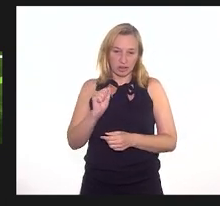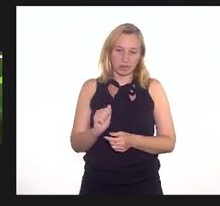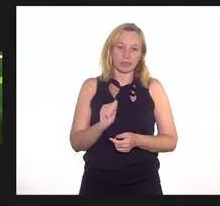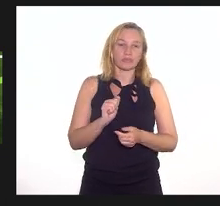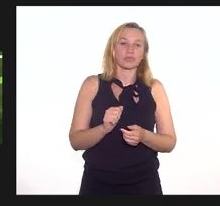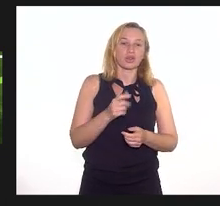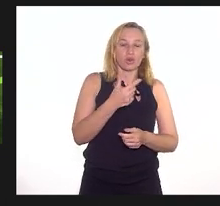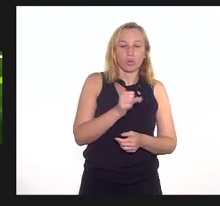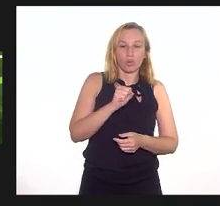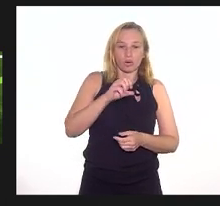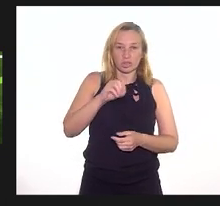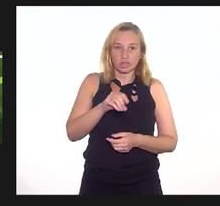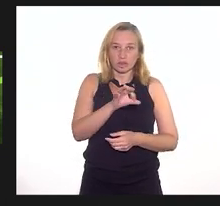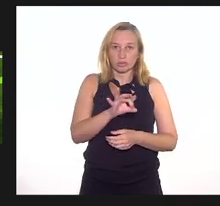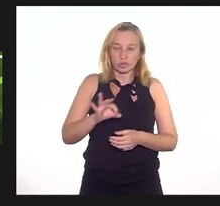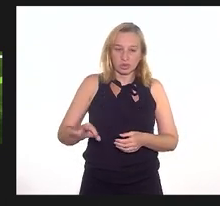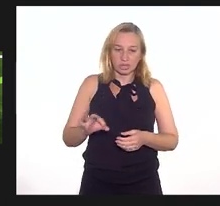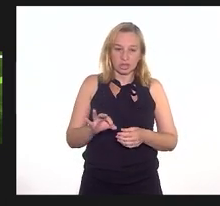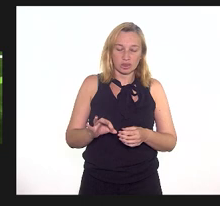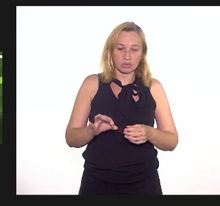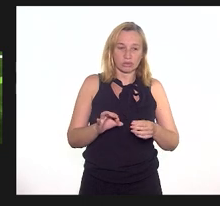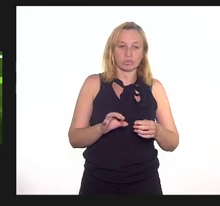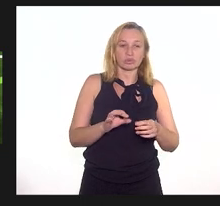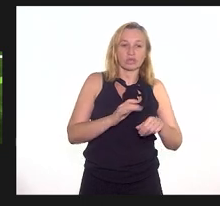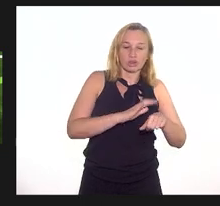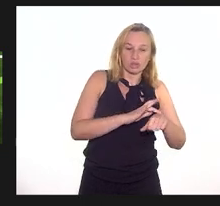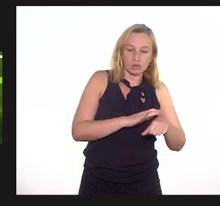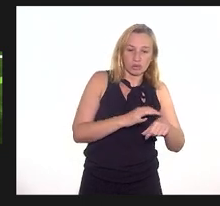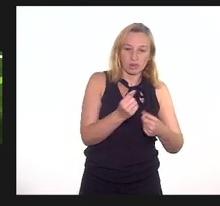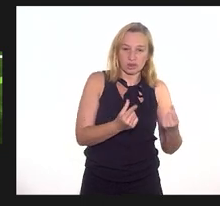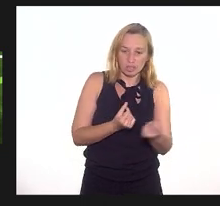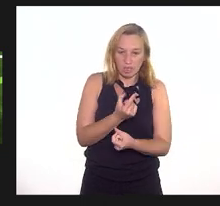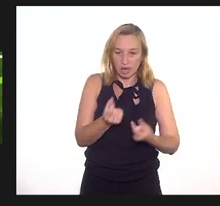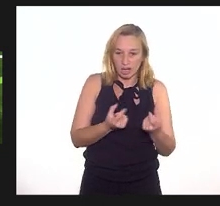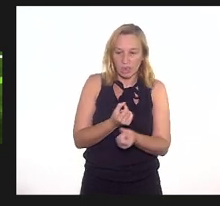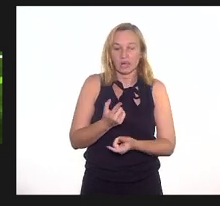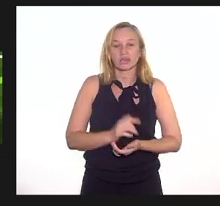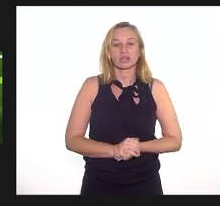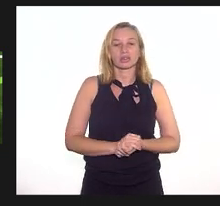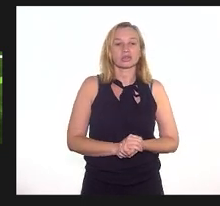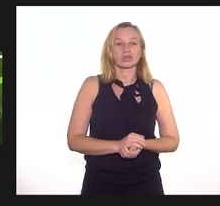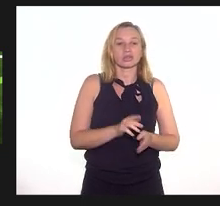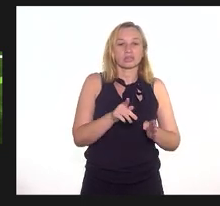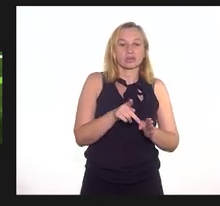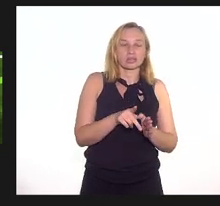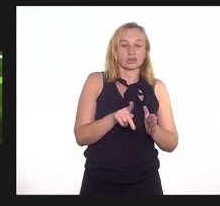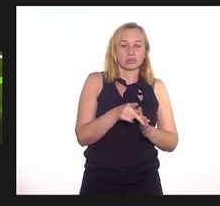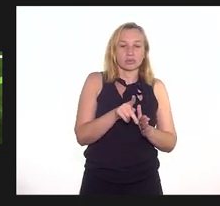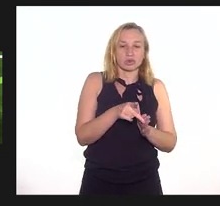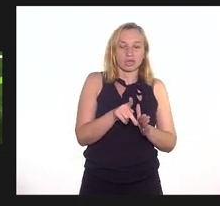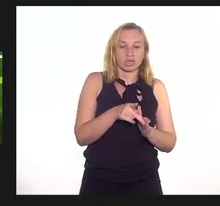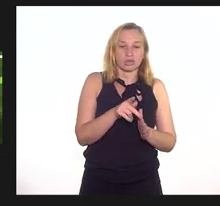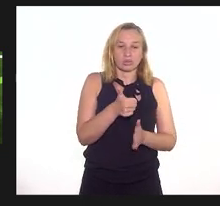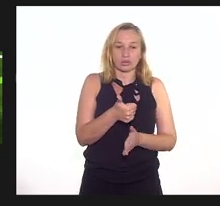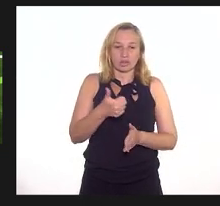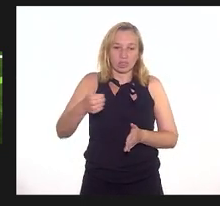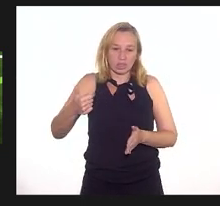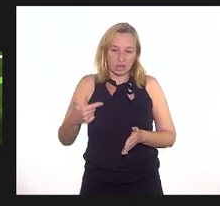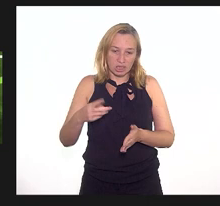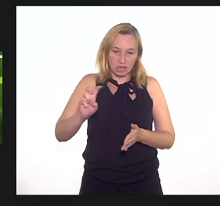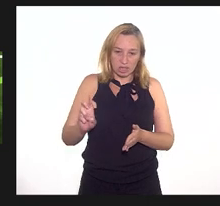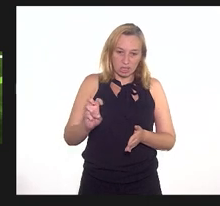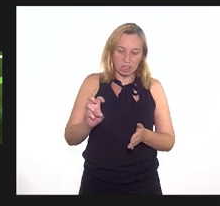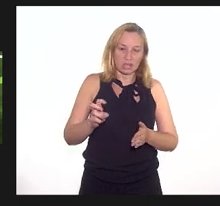corresponde a 80% dos casos das doenças raras. Numa portaria ministerial de 2015, a